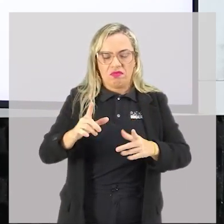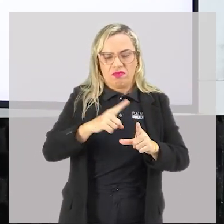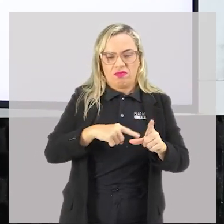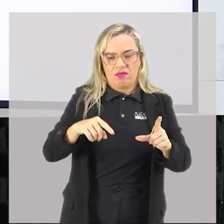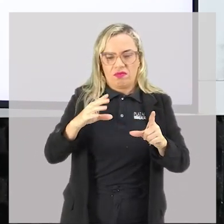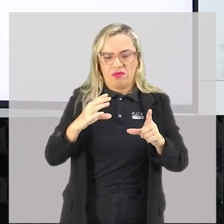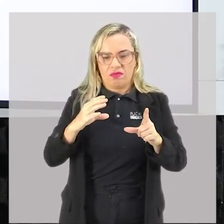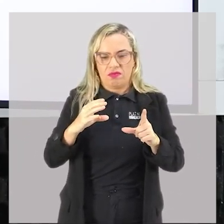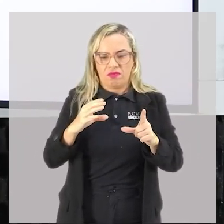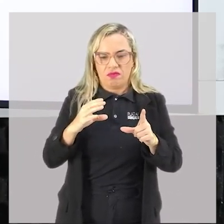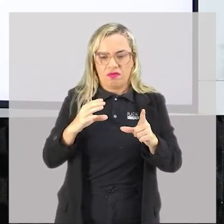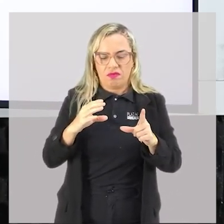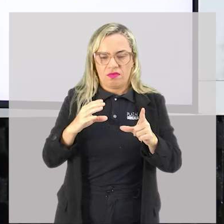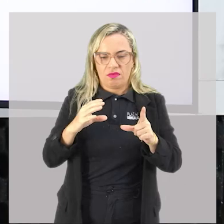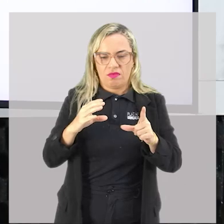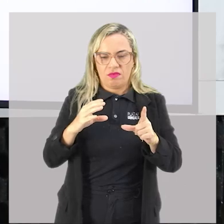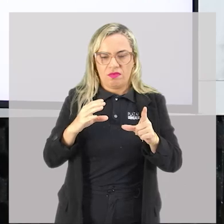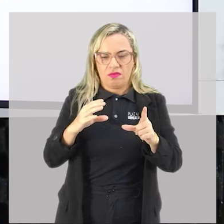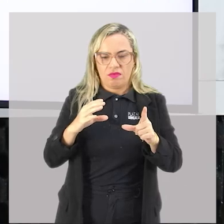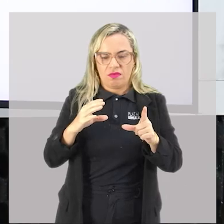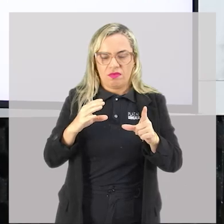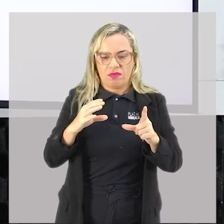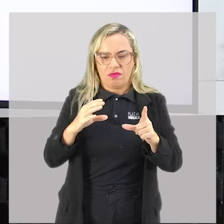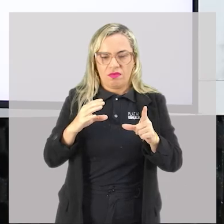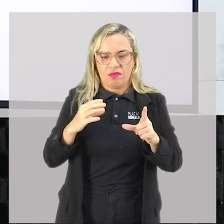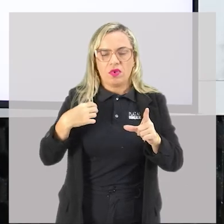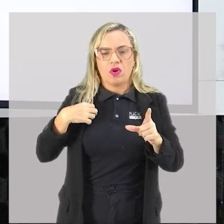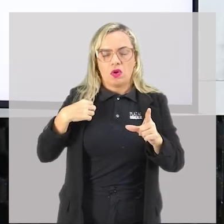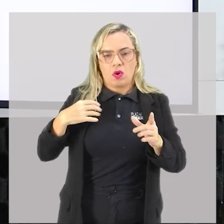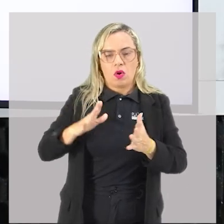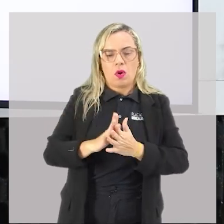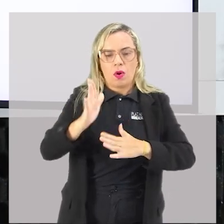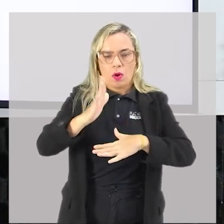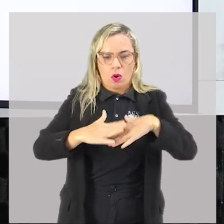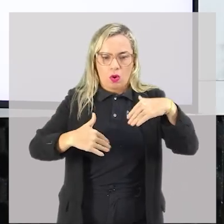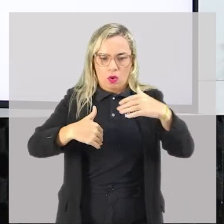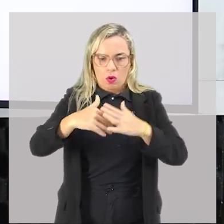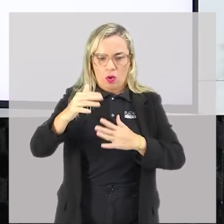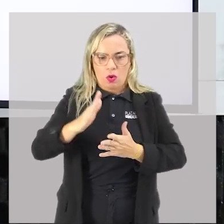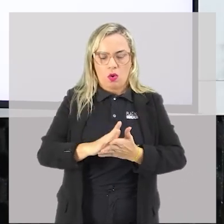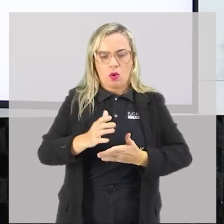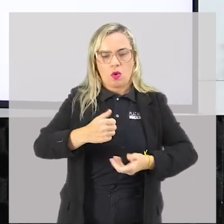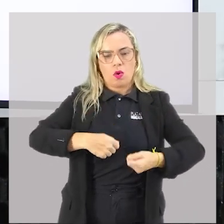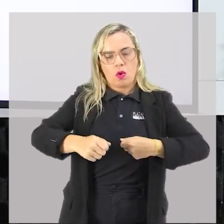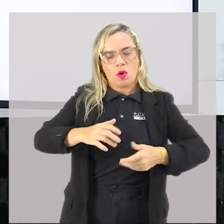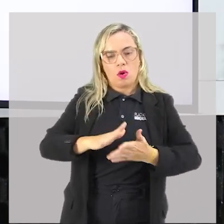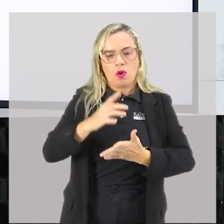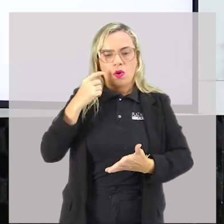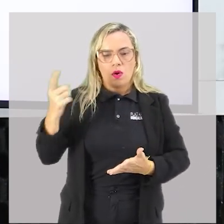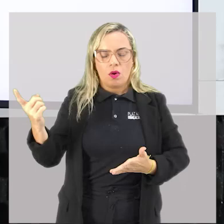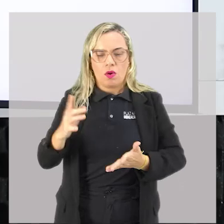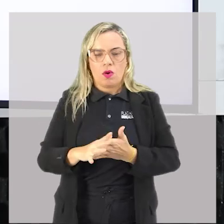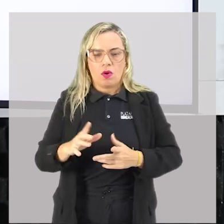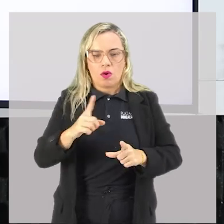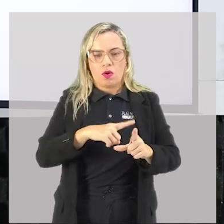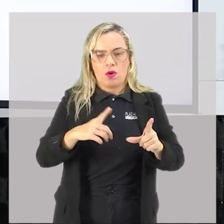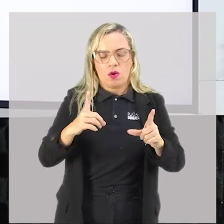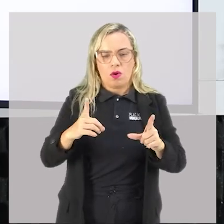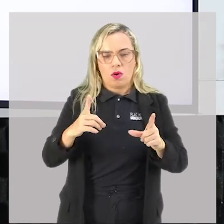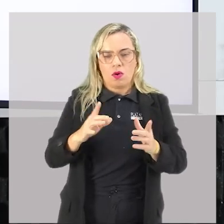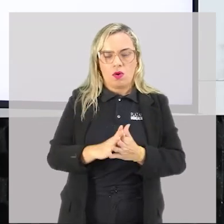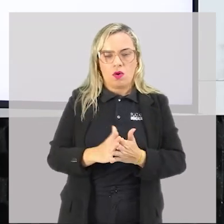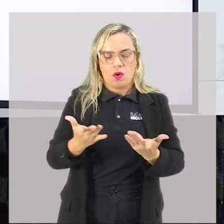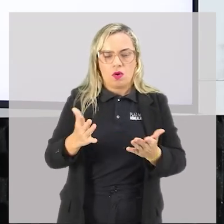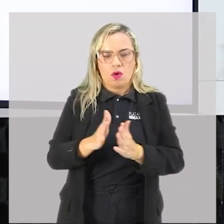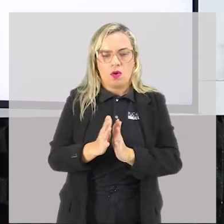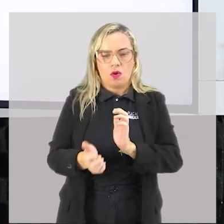né, uma vestimenta mais profissional, mais para os negócios. Sportswear, então uma roupa de esporte, como se você estivesse indo para